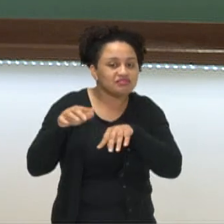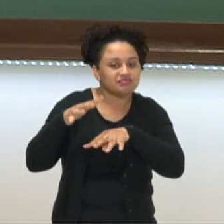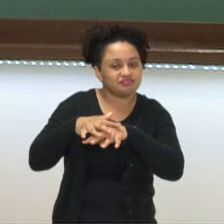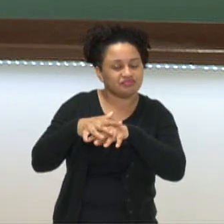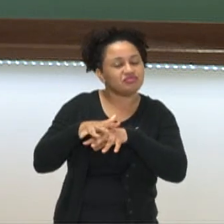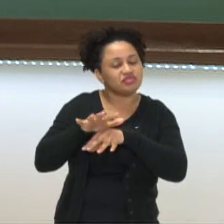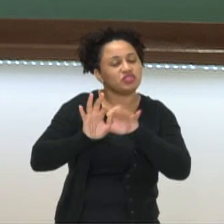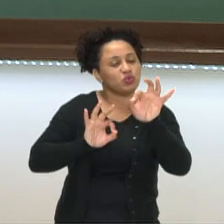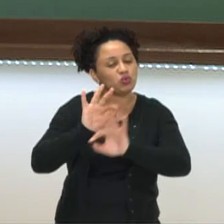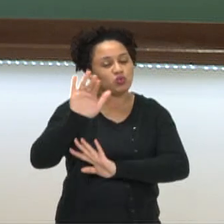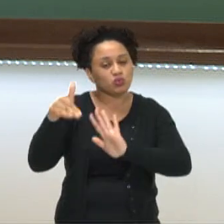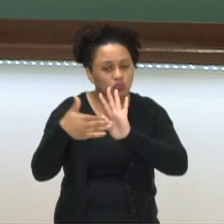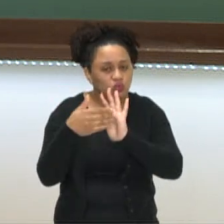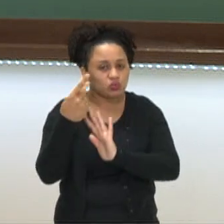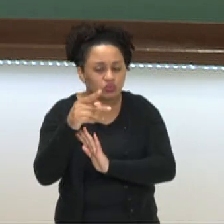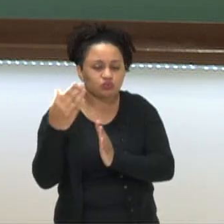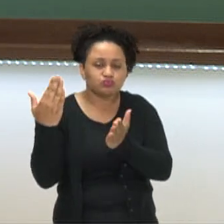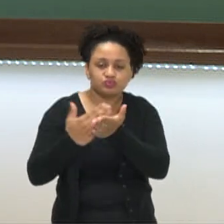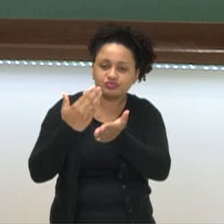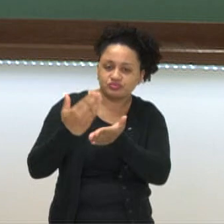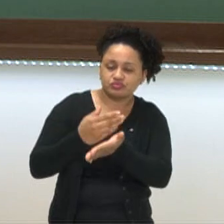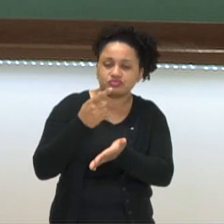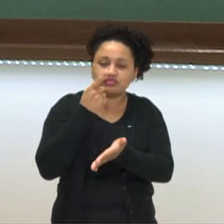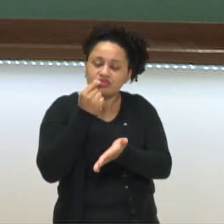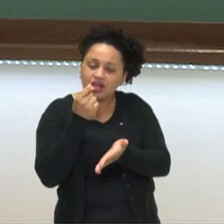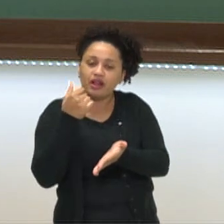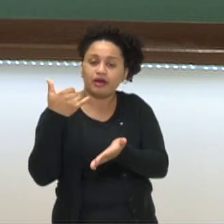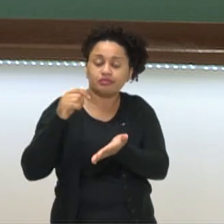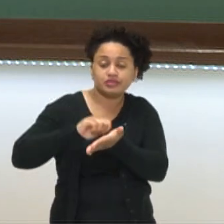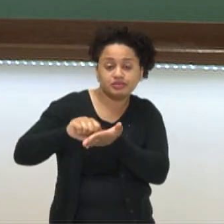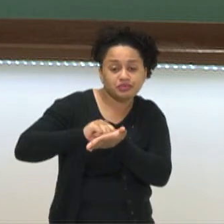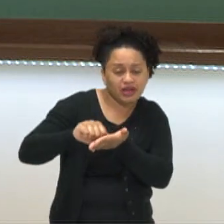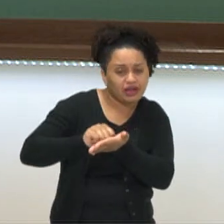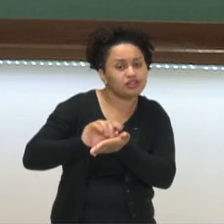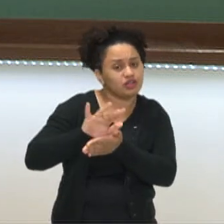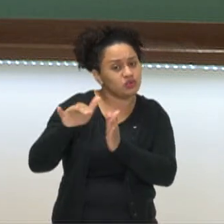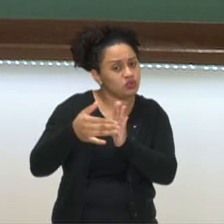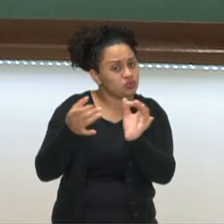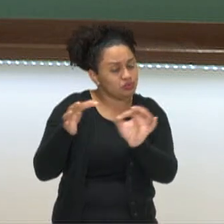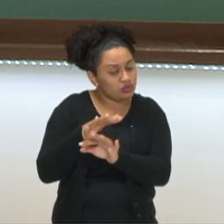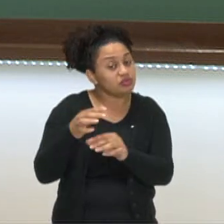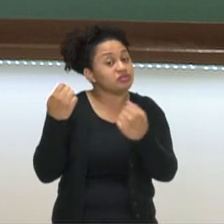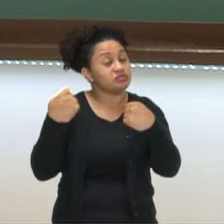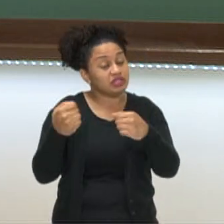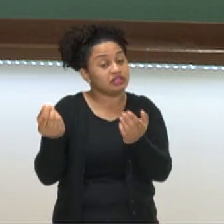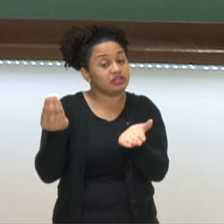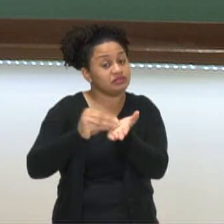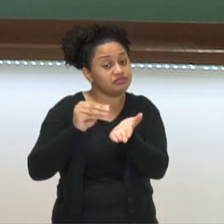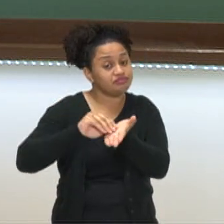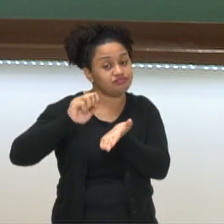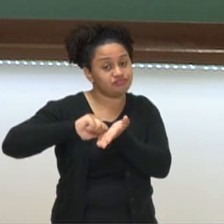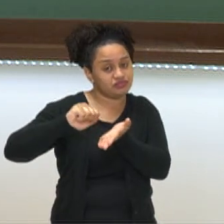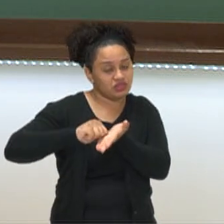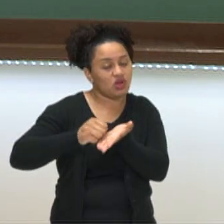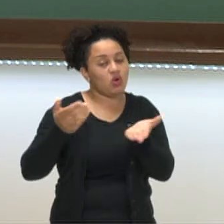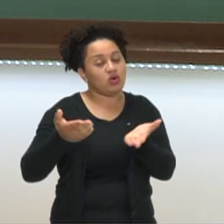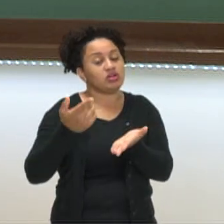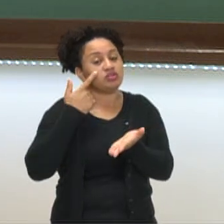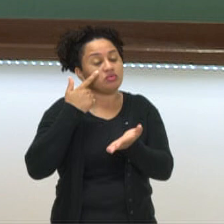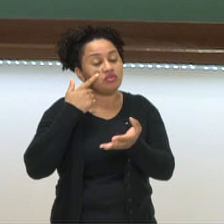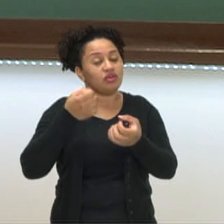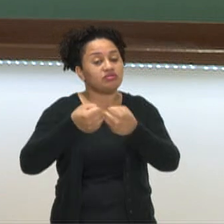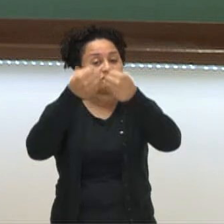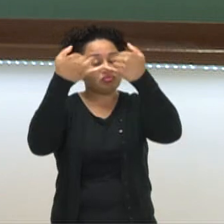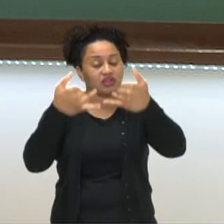seu equipamento aí? O seu caderno, lápis, borracha? Precisa, hein? Precisamos registrar, porque hoje vamos ver